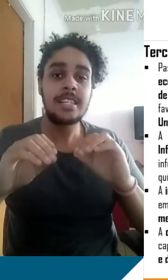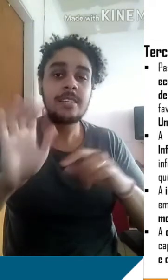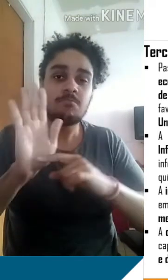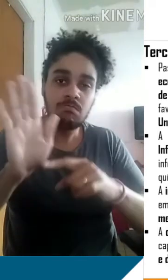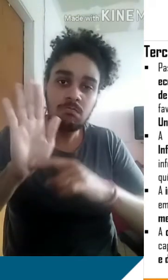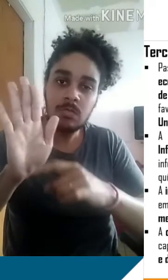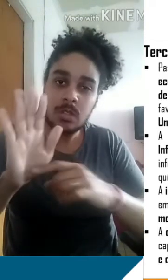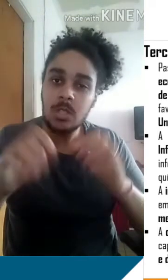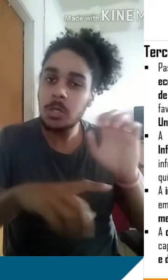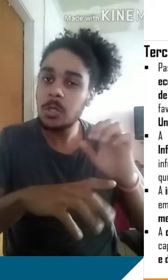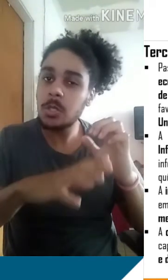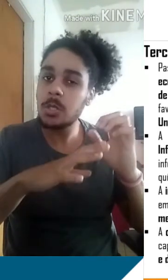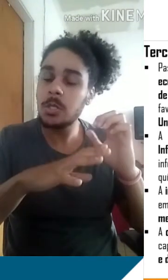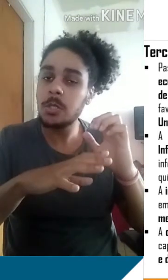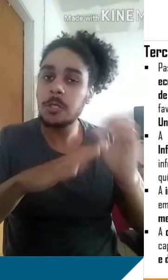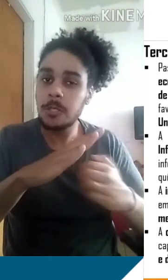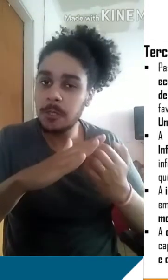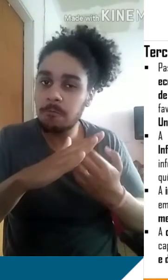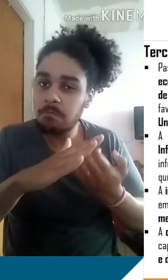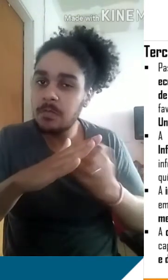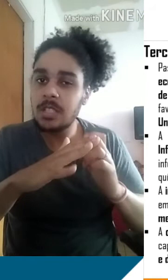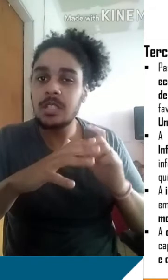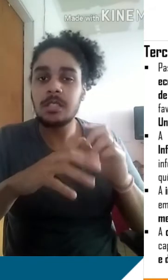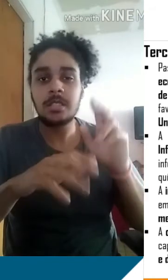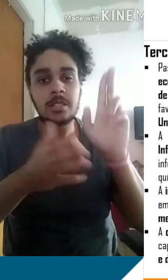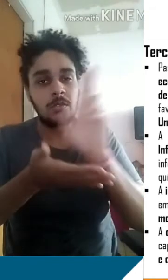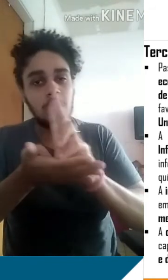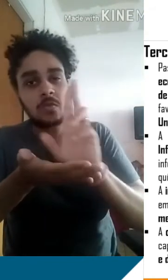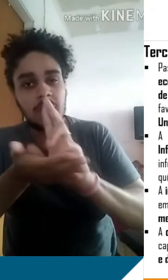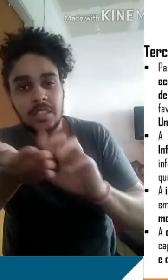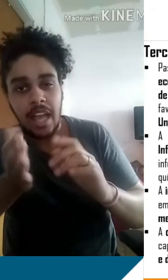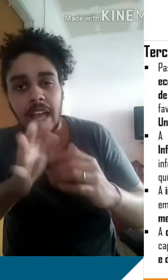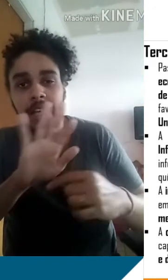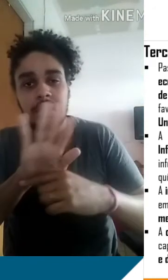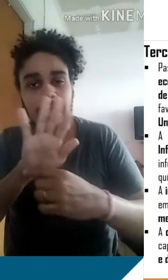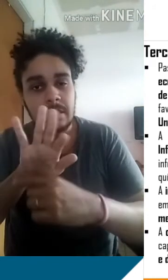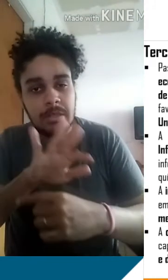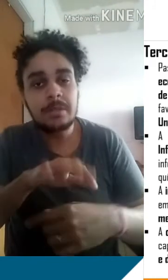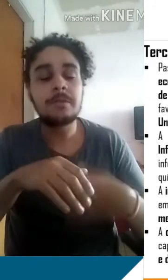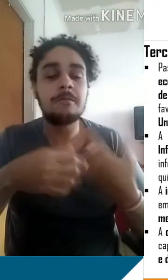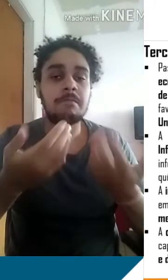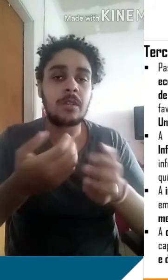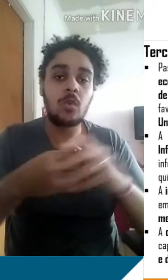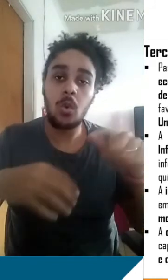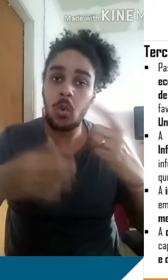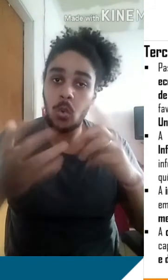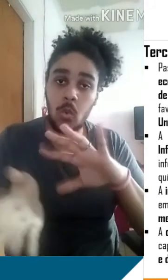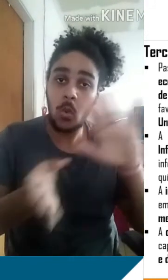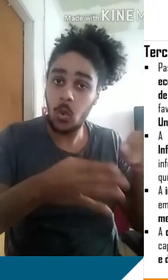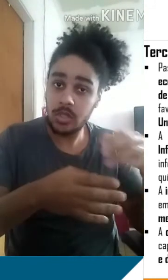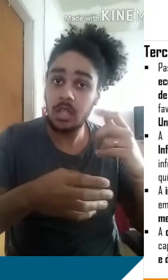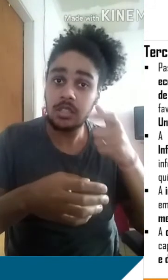outro aspecto bem interessante é o que vocês já devem ter ouvido falar em outros momentos, e eu aconselho que você escute uma música, não sei como, mas eu